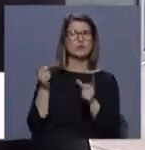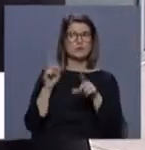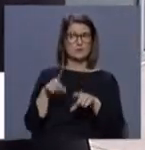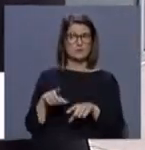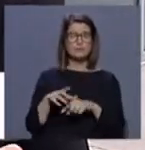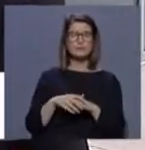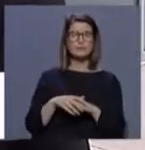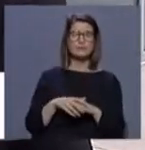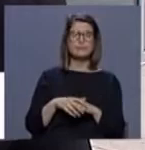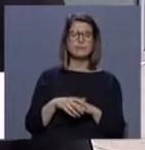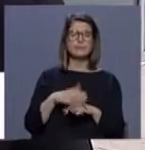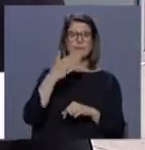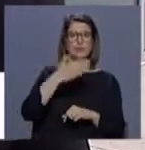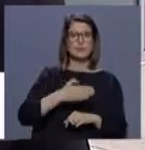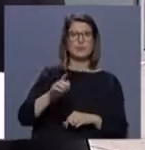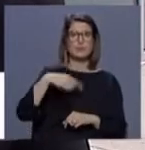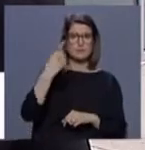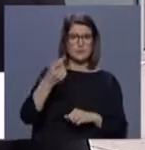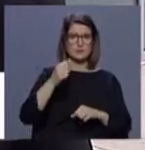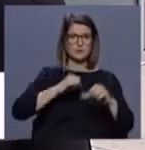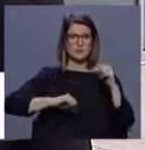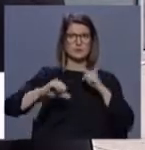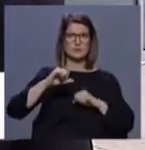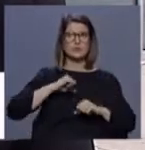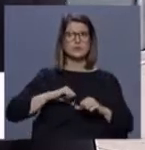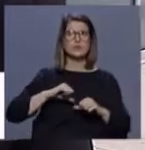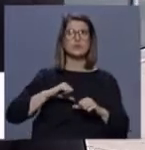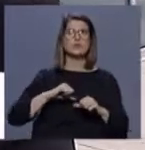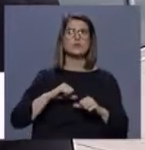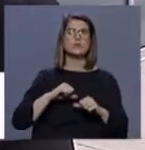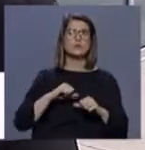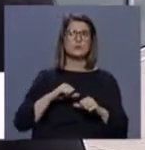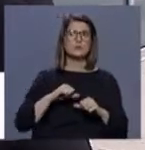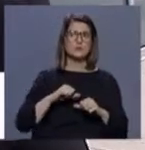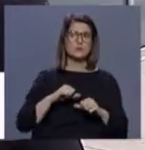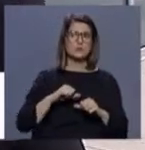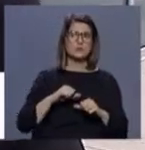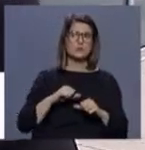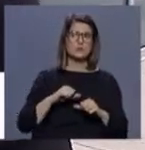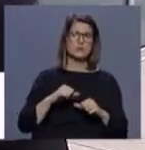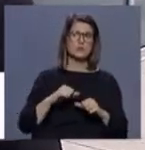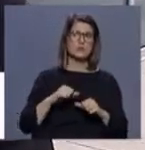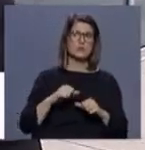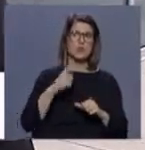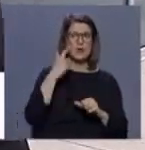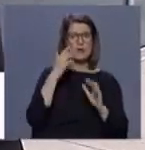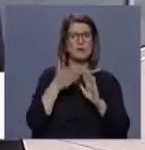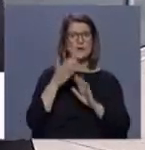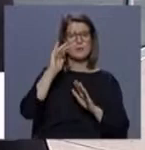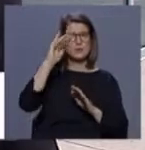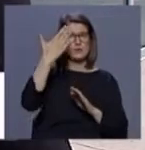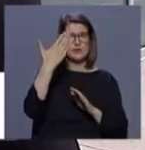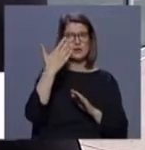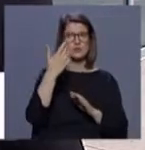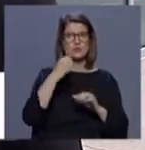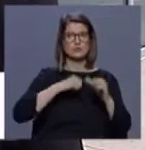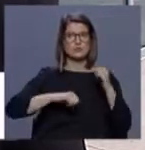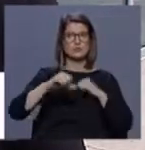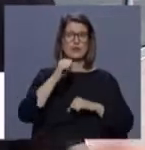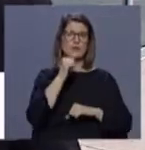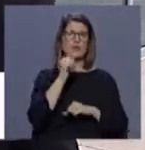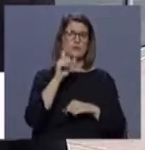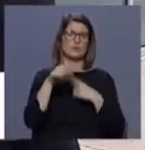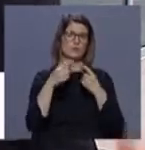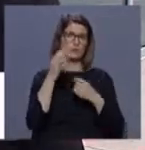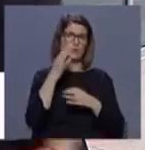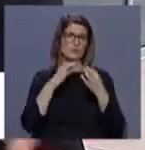Na próxima semana, a parte cirúrgica, na área cirúrgica, vamos em prioridade retomar a cirurgia no ambulatório,